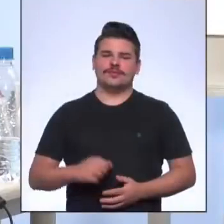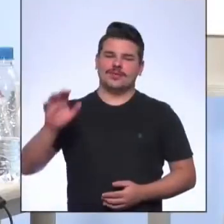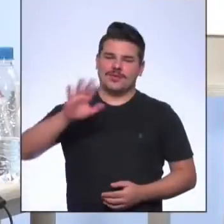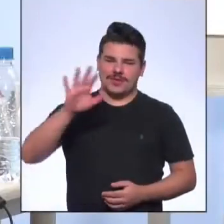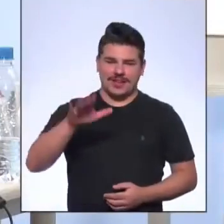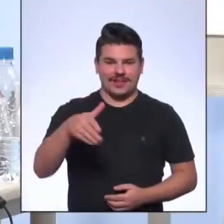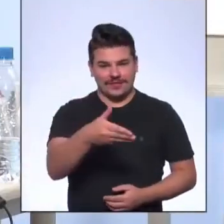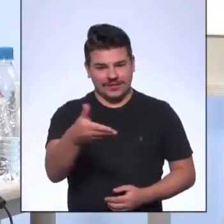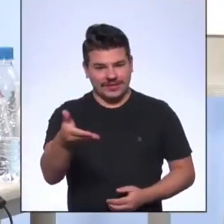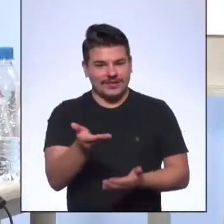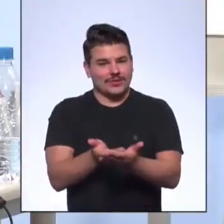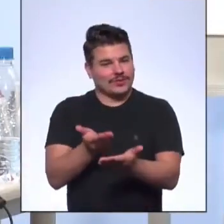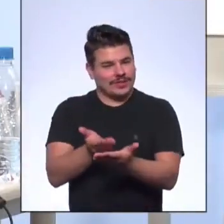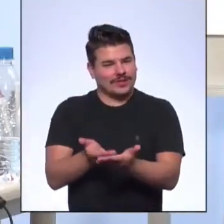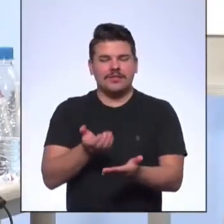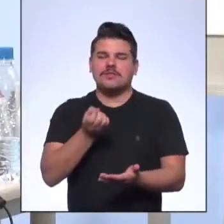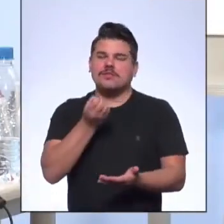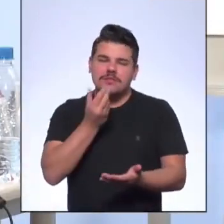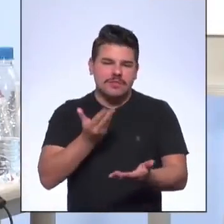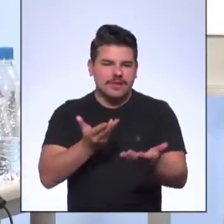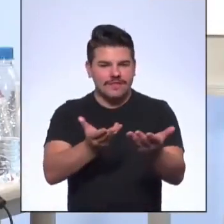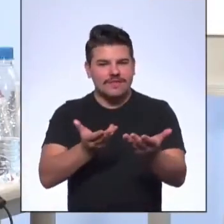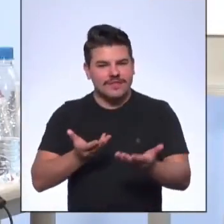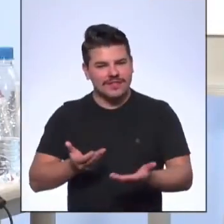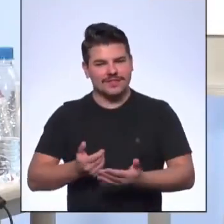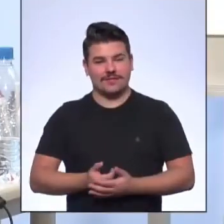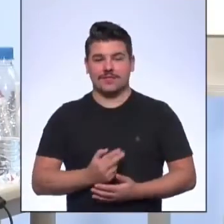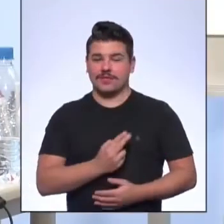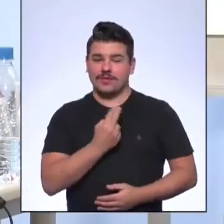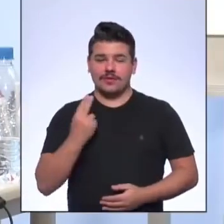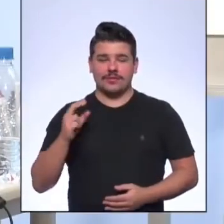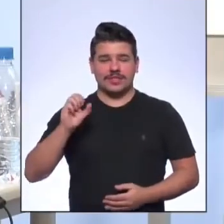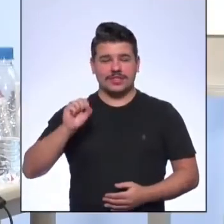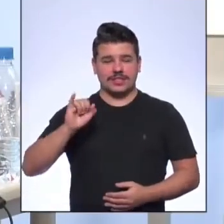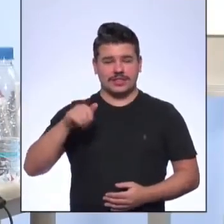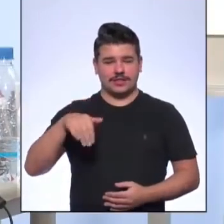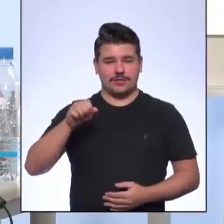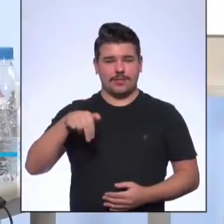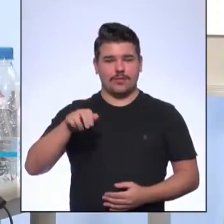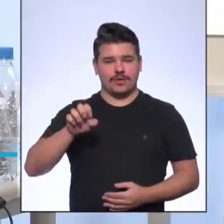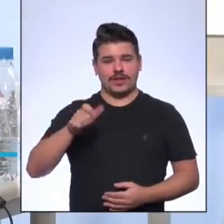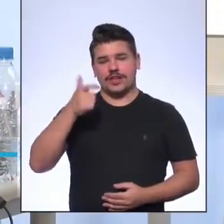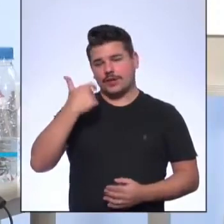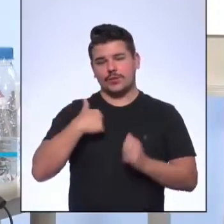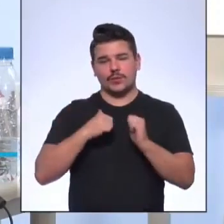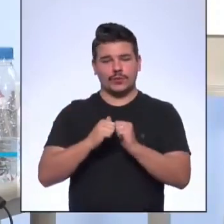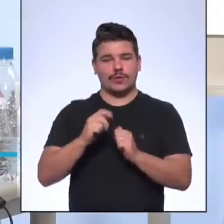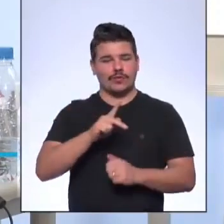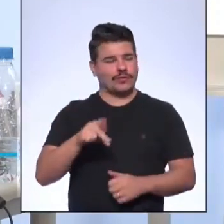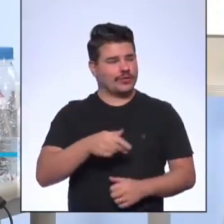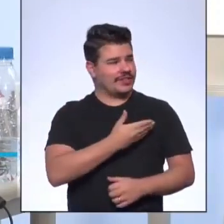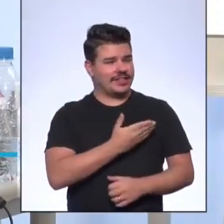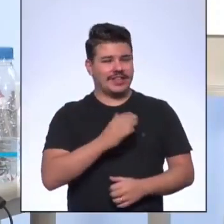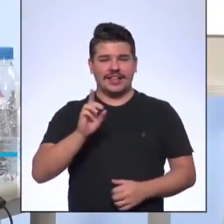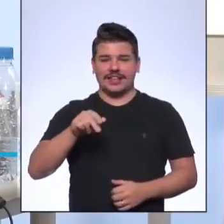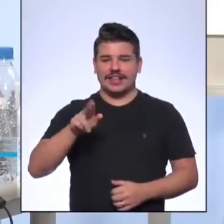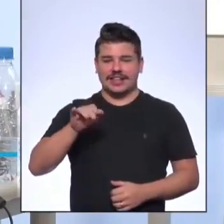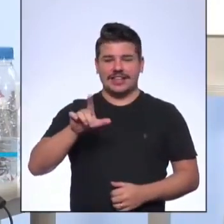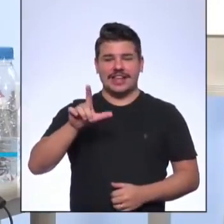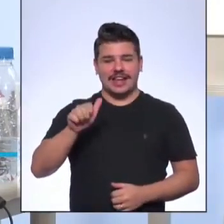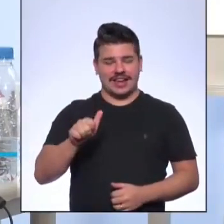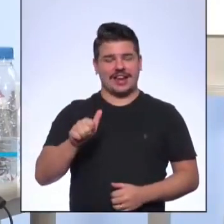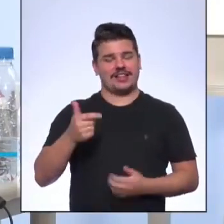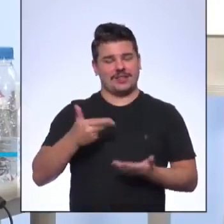Olá, estudante, seja bem-vindo a todos. Meu nome é Simone, estarei junto com a professora Daniela hoje, mediando a aula